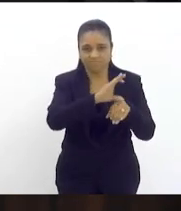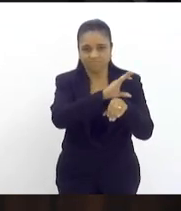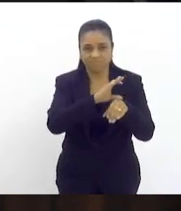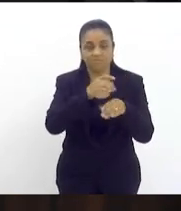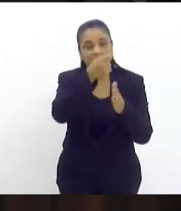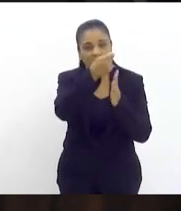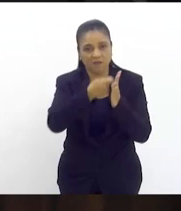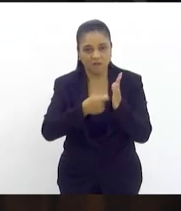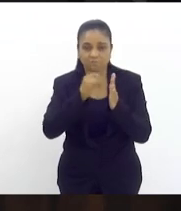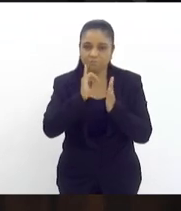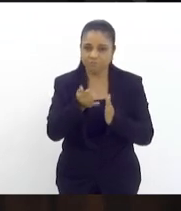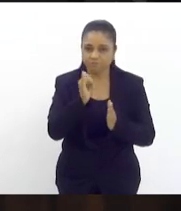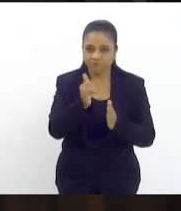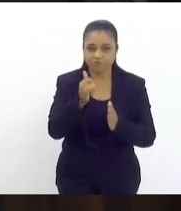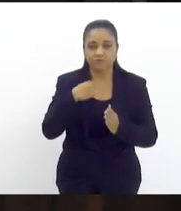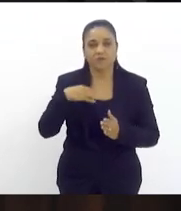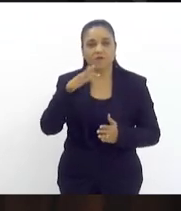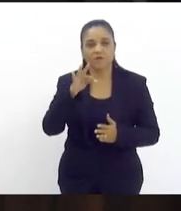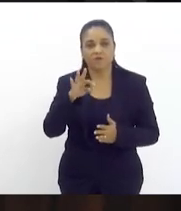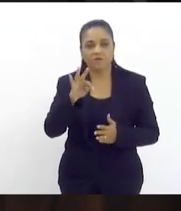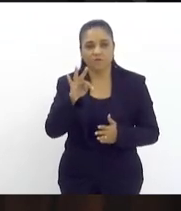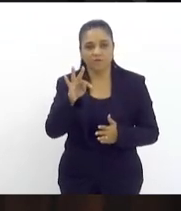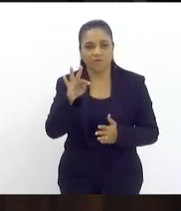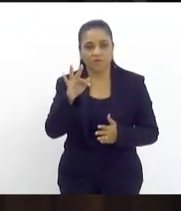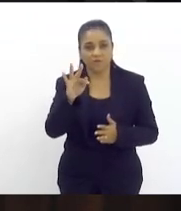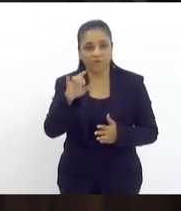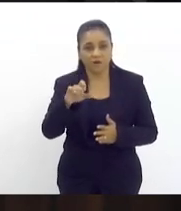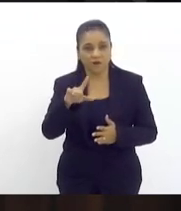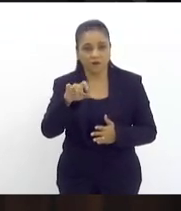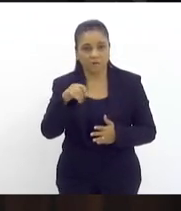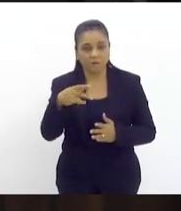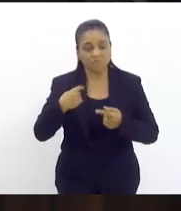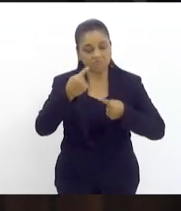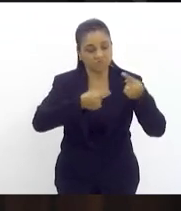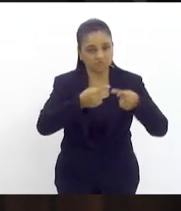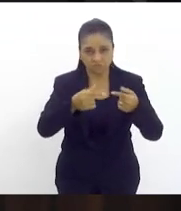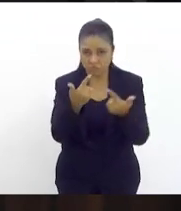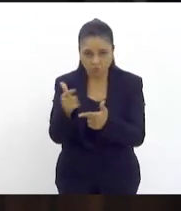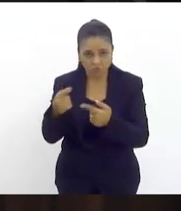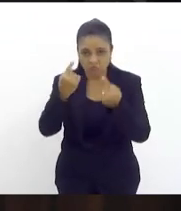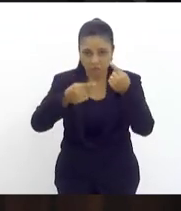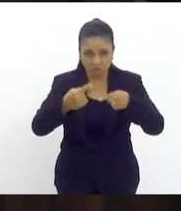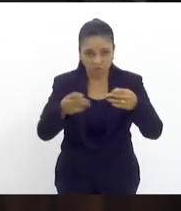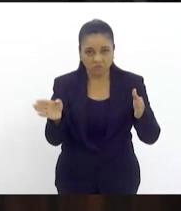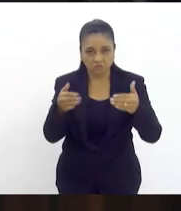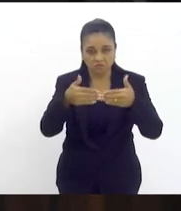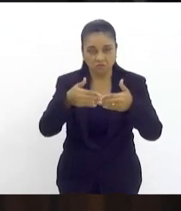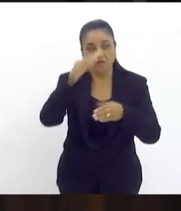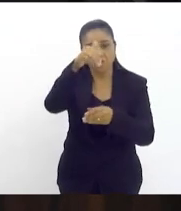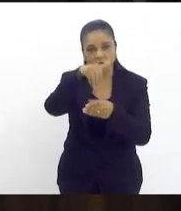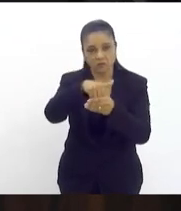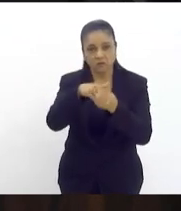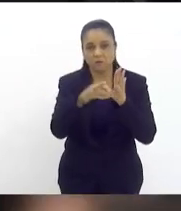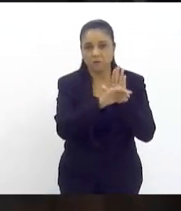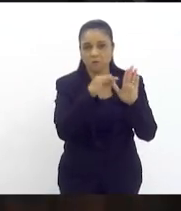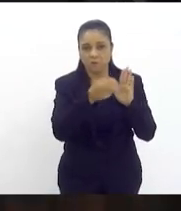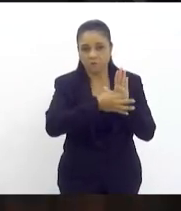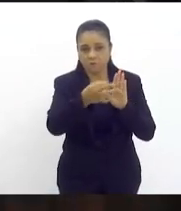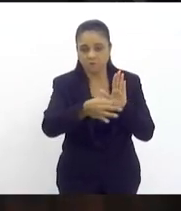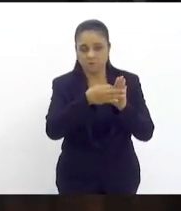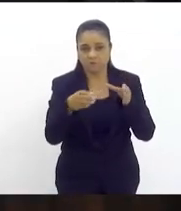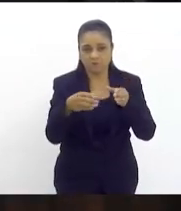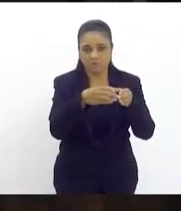Felipe Soares. Em discussão, não havendo quem queira discutir, encerrada a discussão. Em votação, parecer da Comissão de